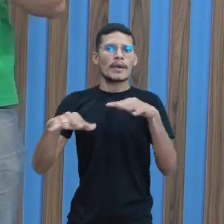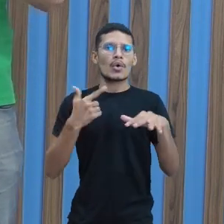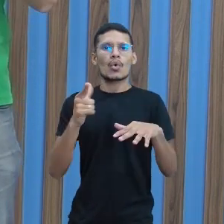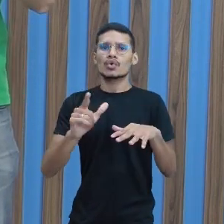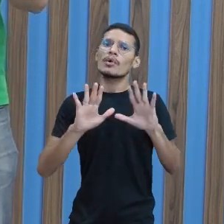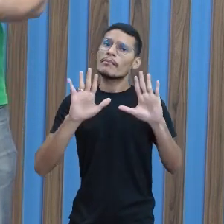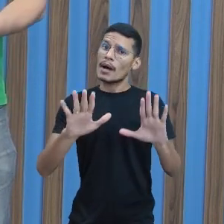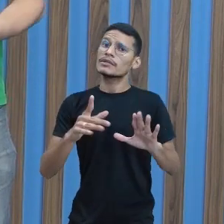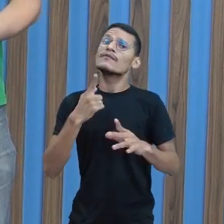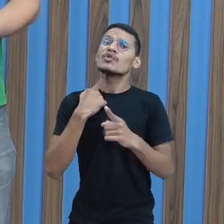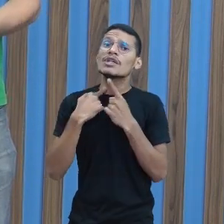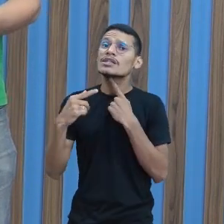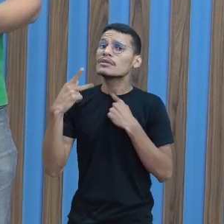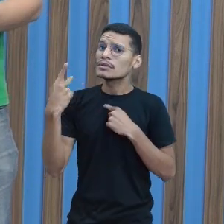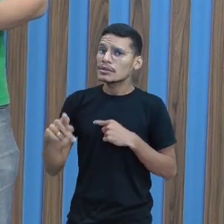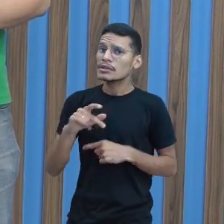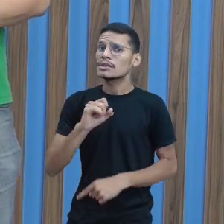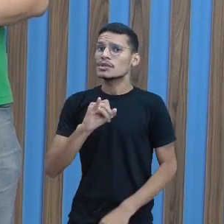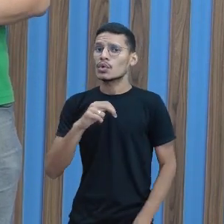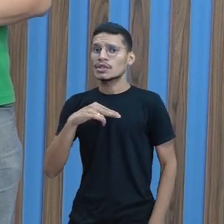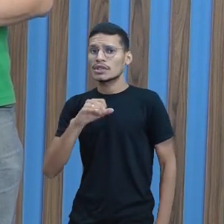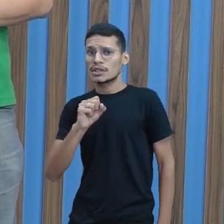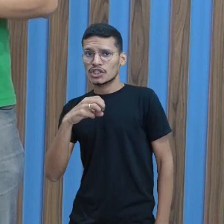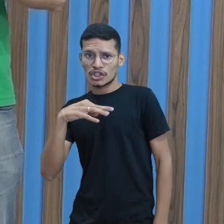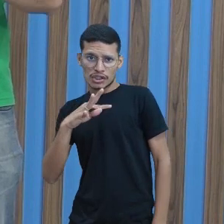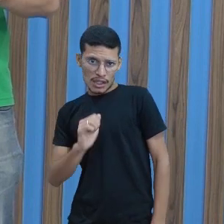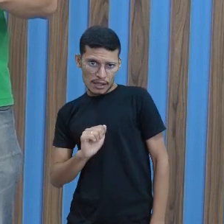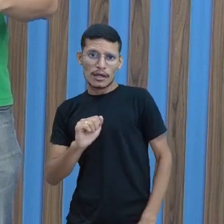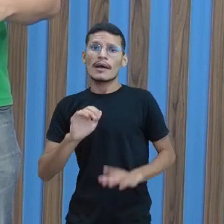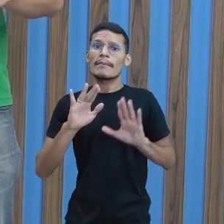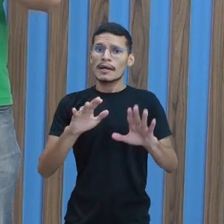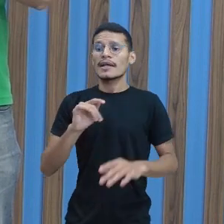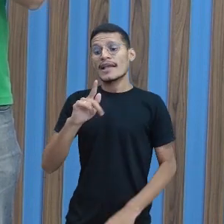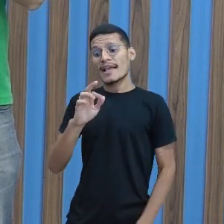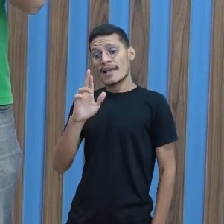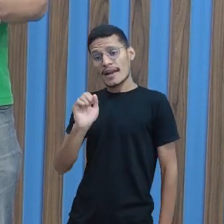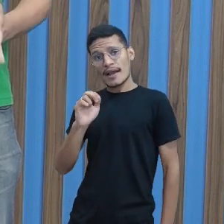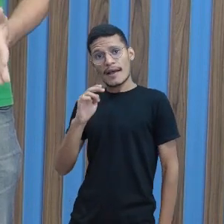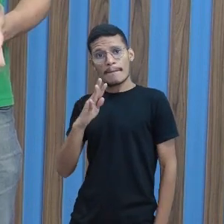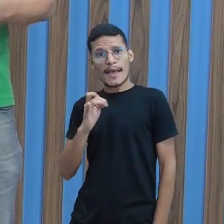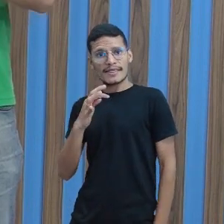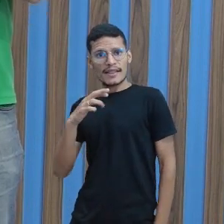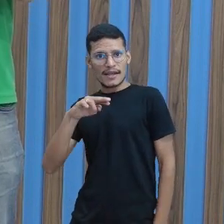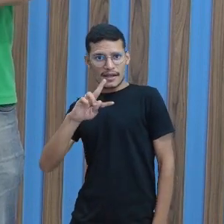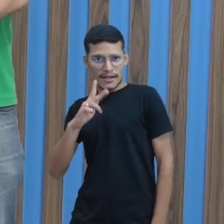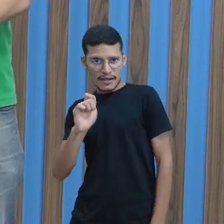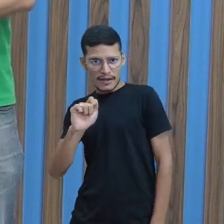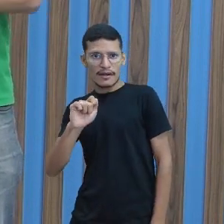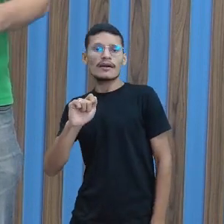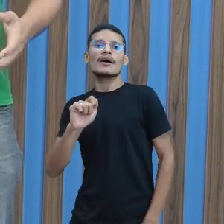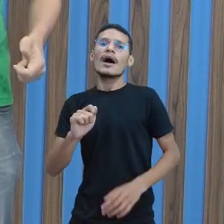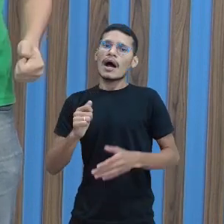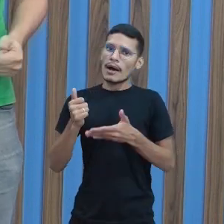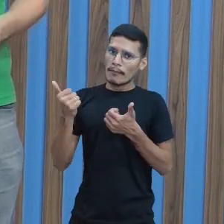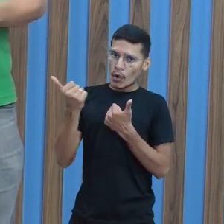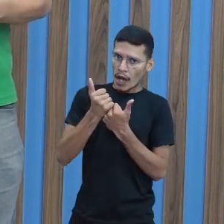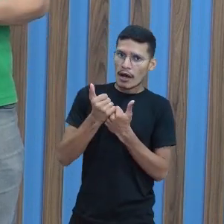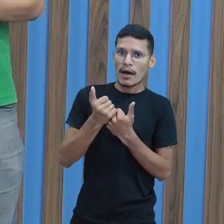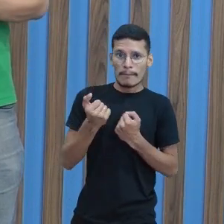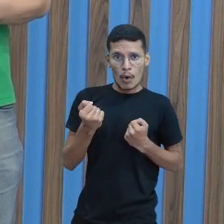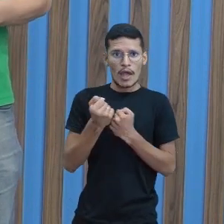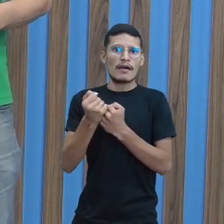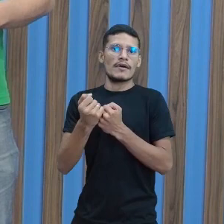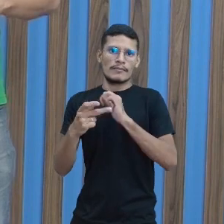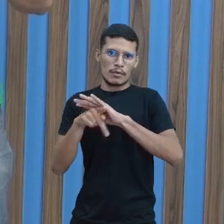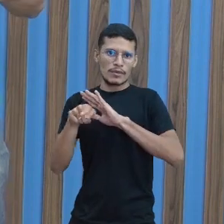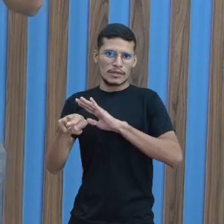possível. Mas era um desejo do movimento sionista. E é interessante que a Grã-Bretanha, em parte, apoiava o movimento